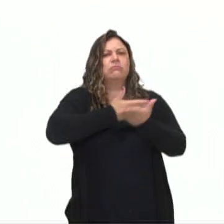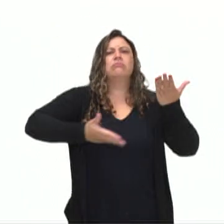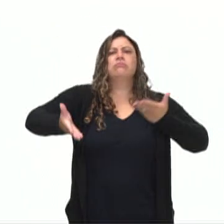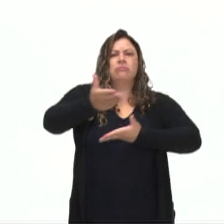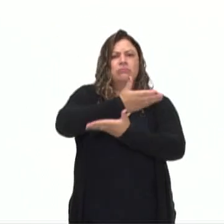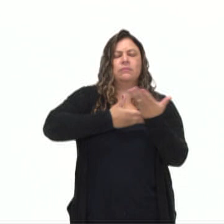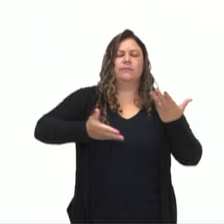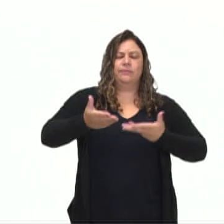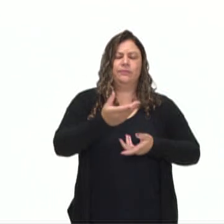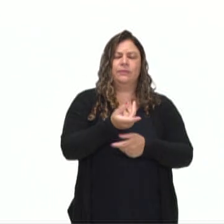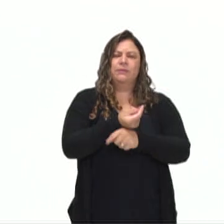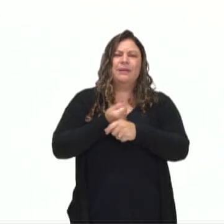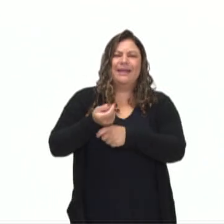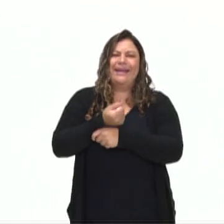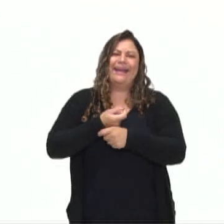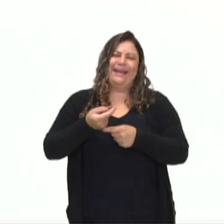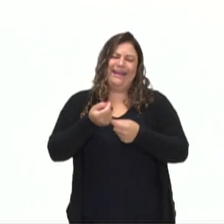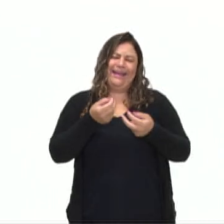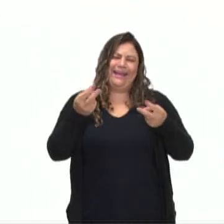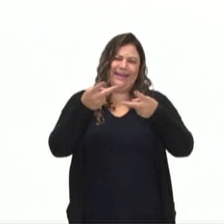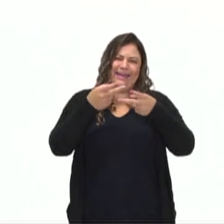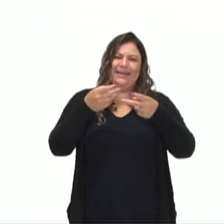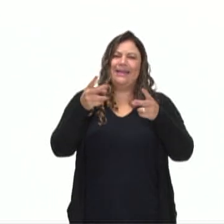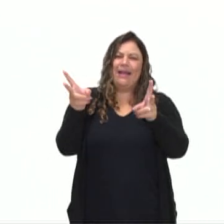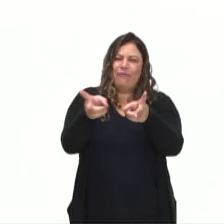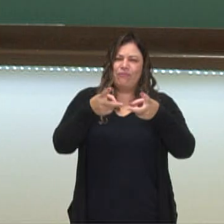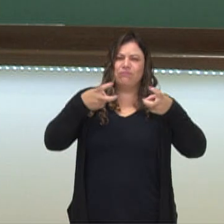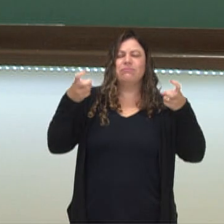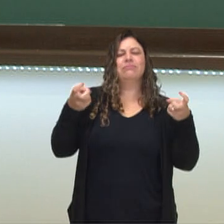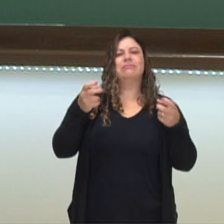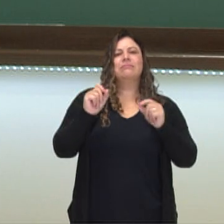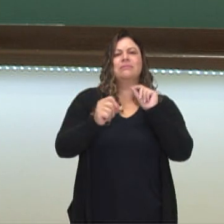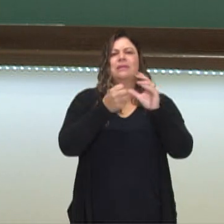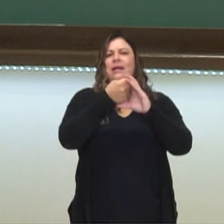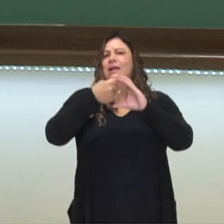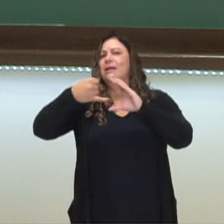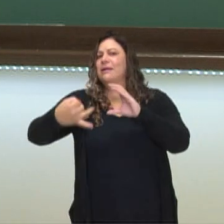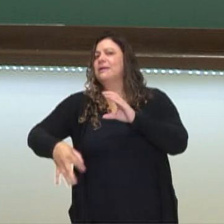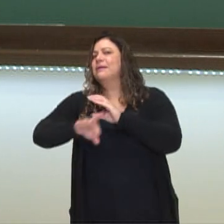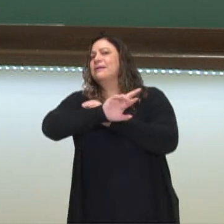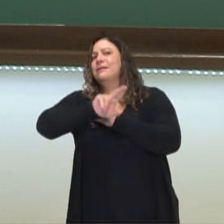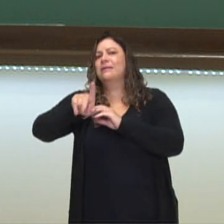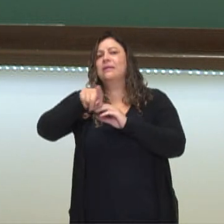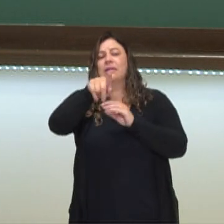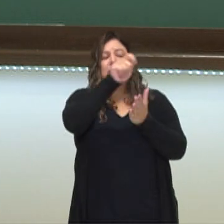financeiros. Descreva as características das bolsas de valores. Conta pra gente aí no seu